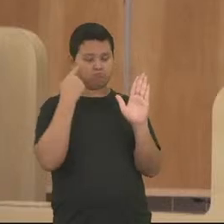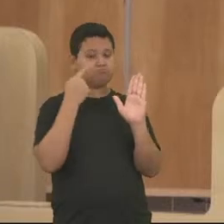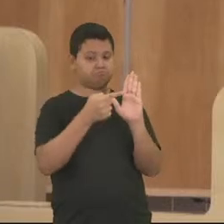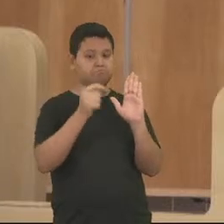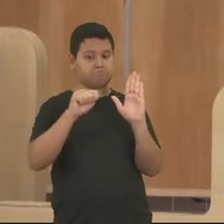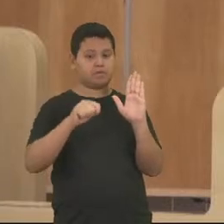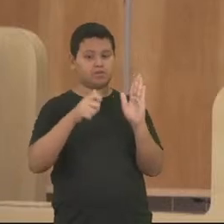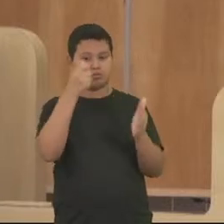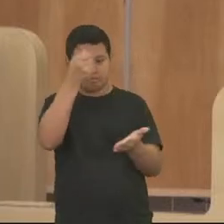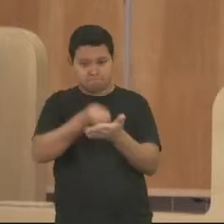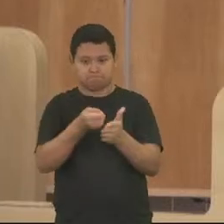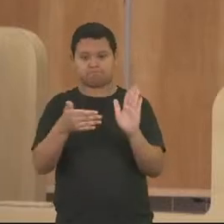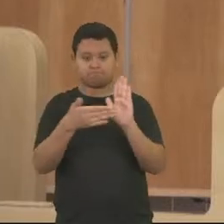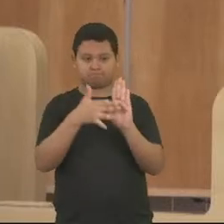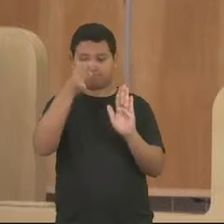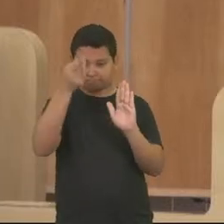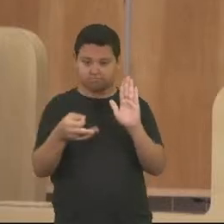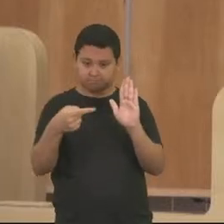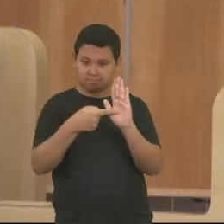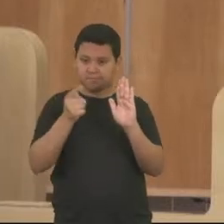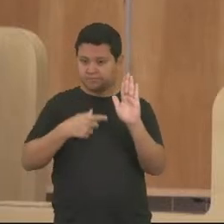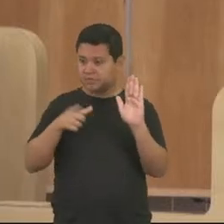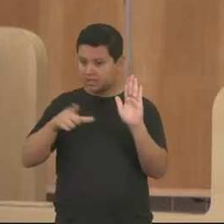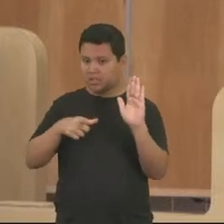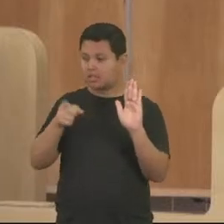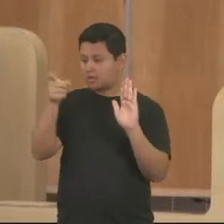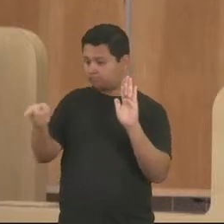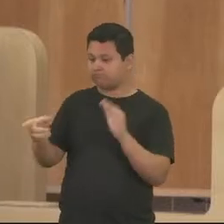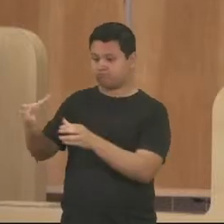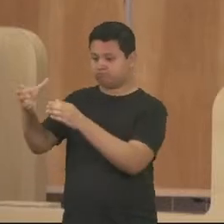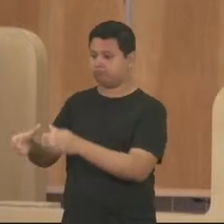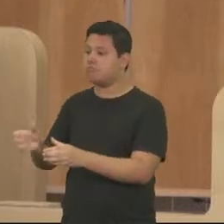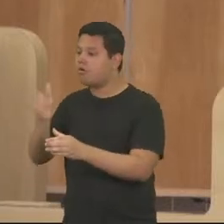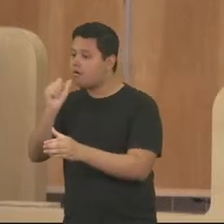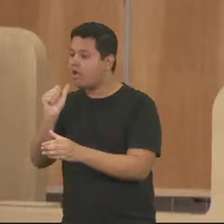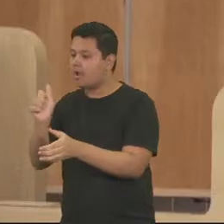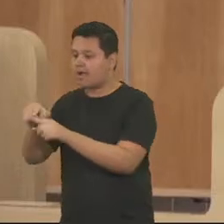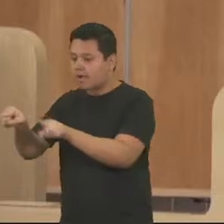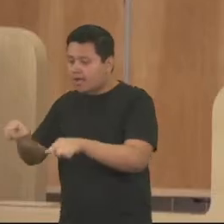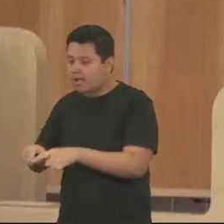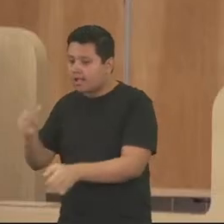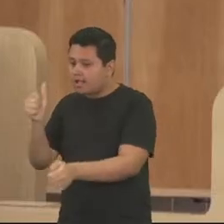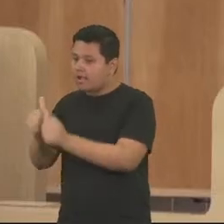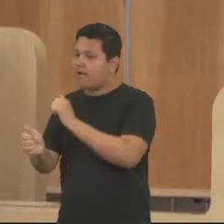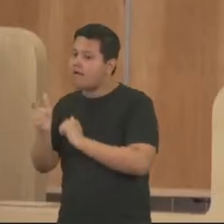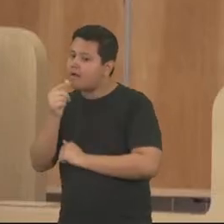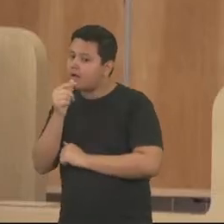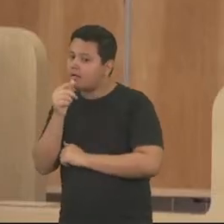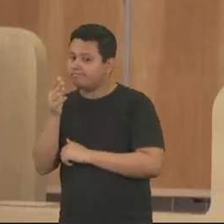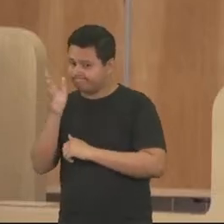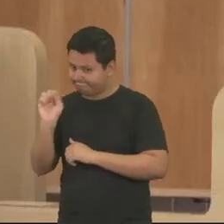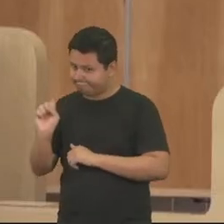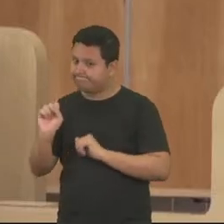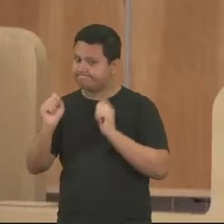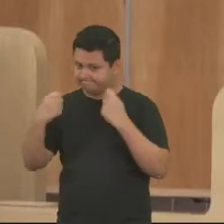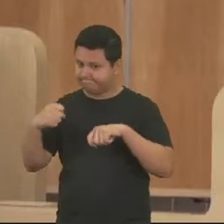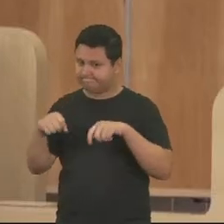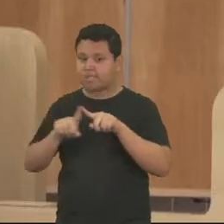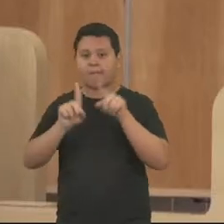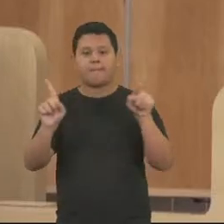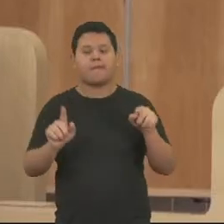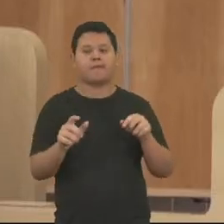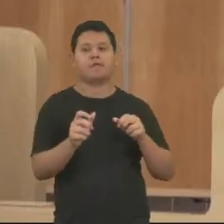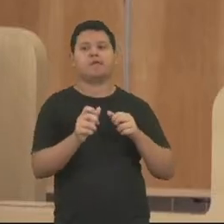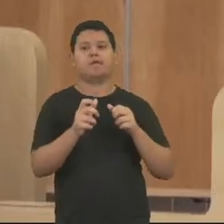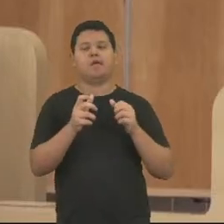Paulinho dos Condutores, tem que instalar o bebedouro no espaço esportivo. Ok, só que o poder público,